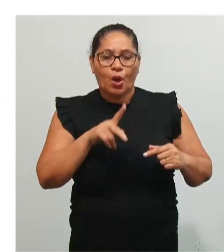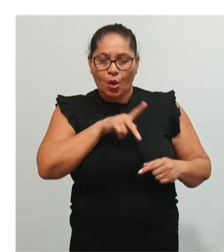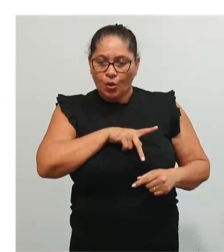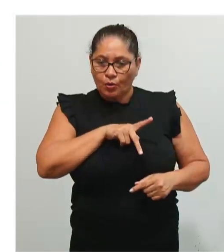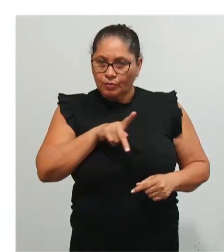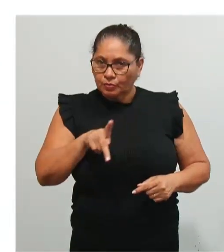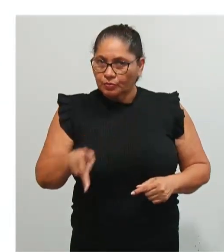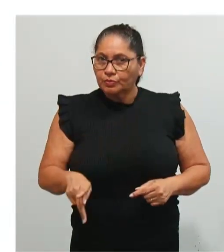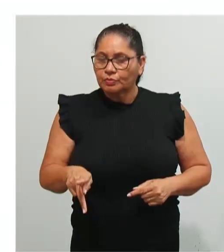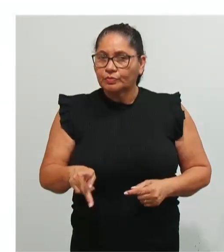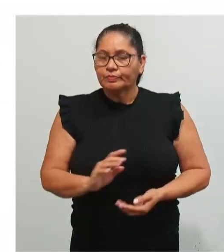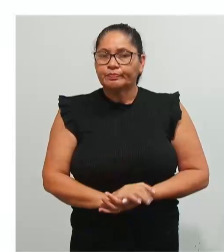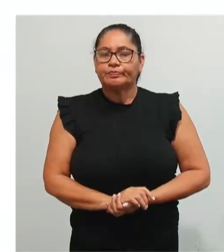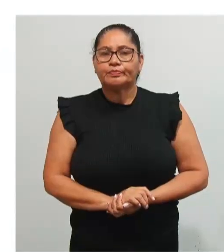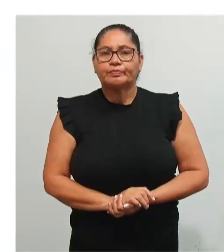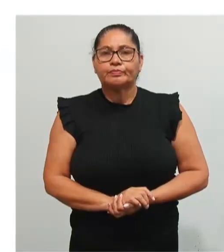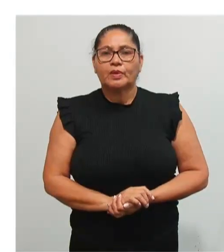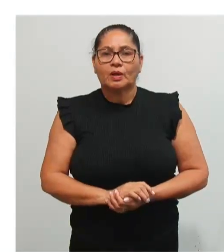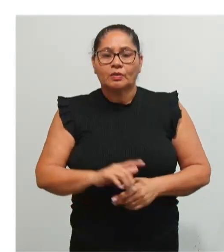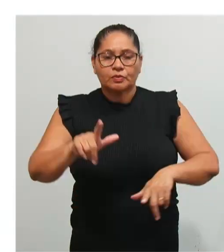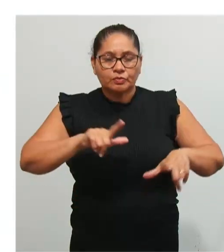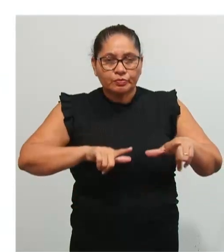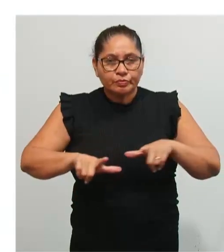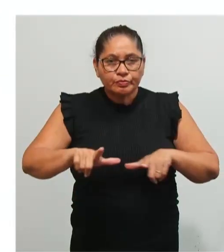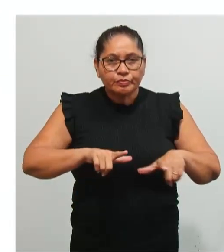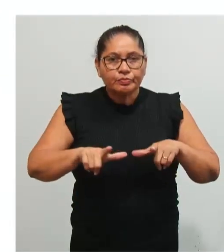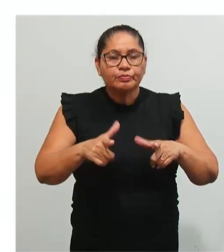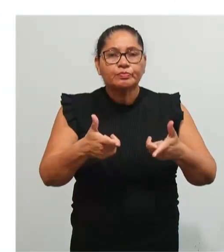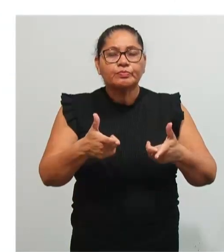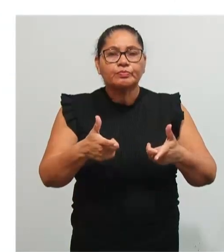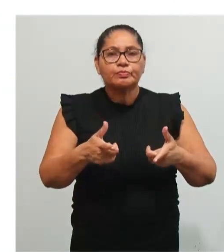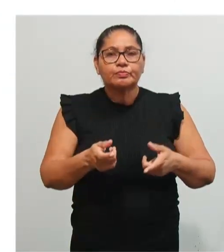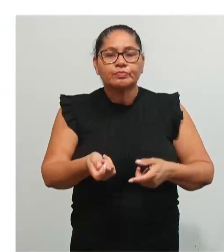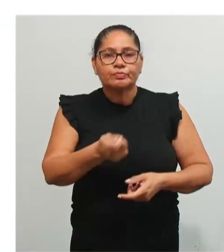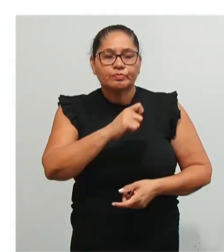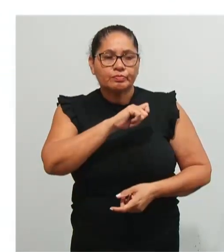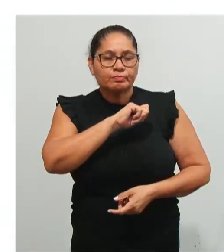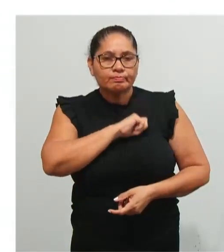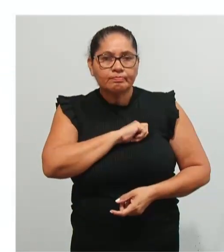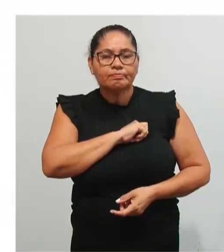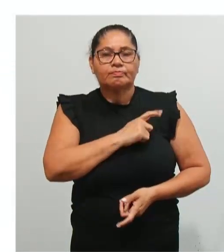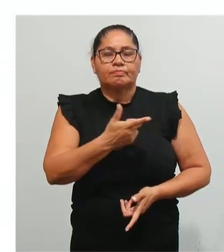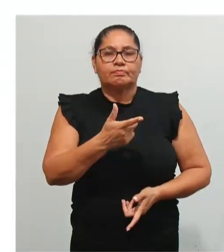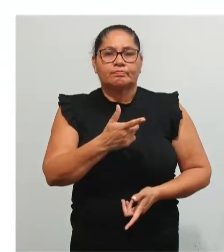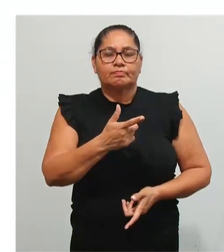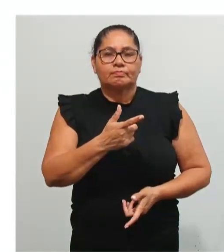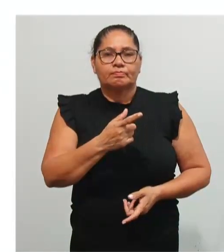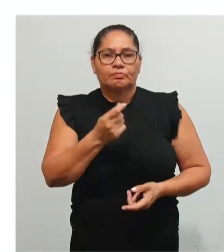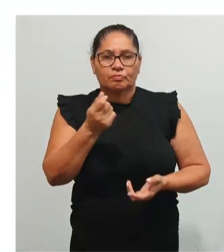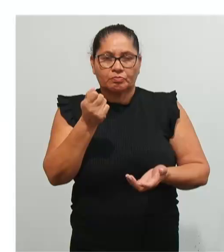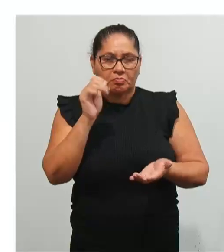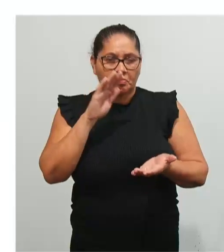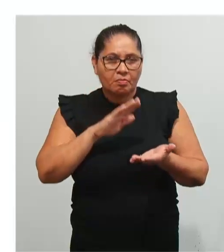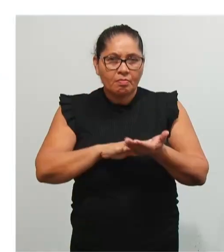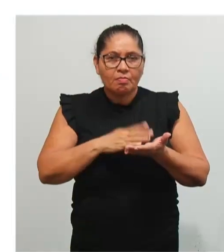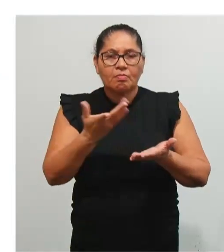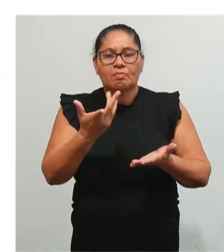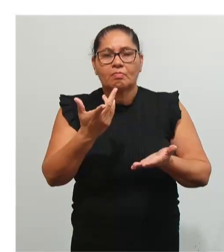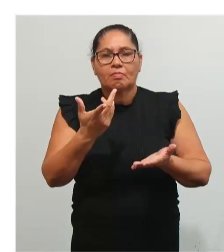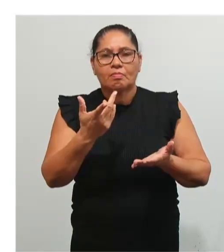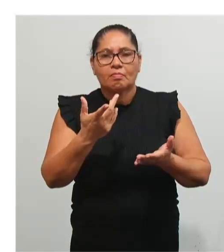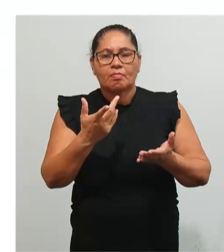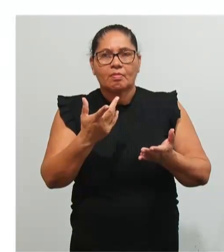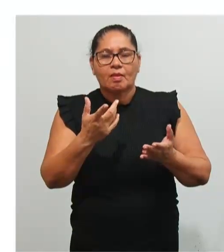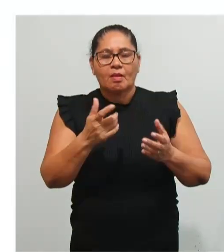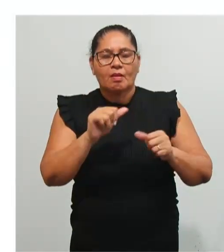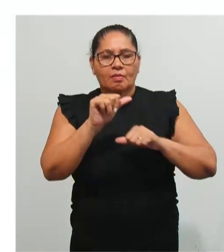públicos, na forma de empregos, benefícios fiscais, isenções tributárias, em troca de apoio